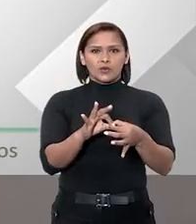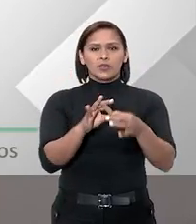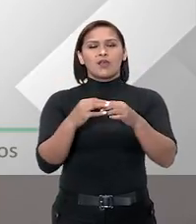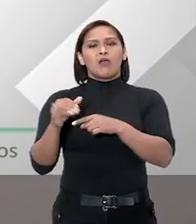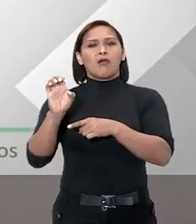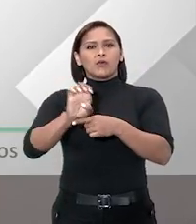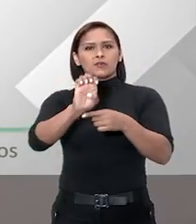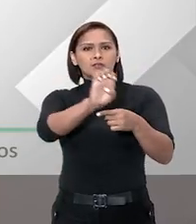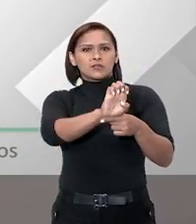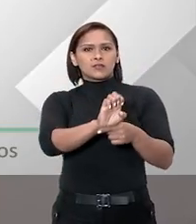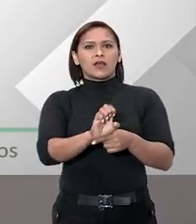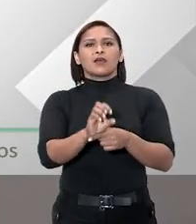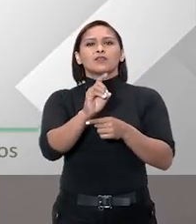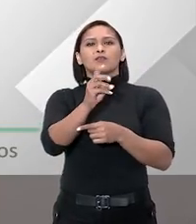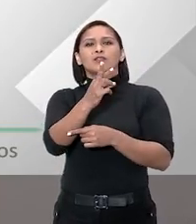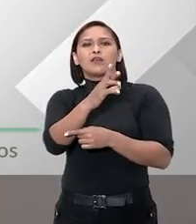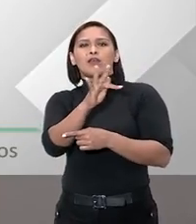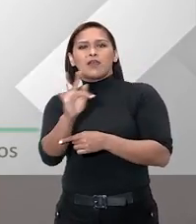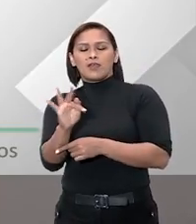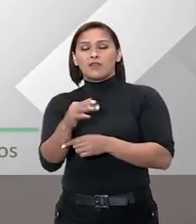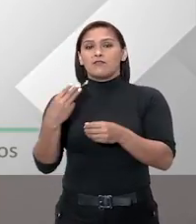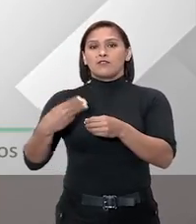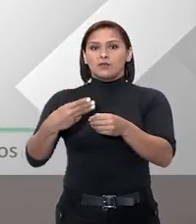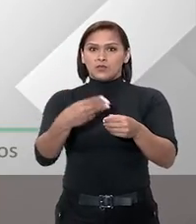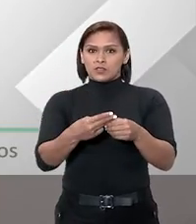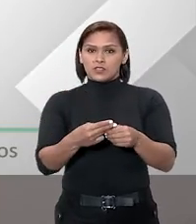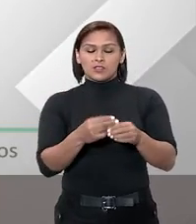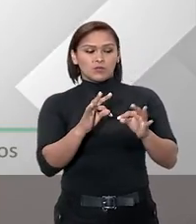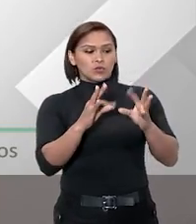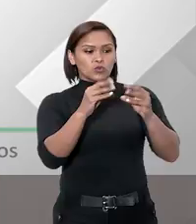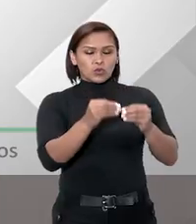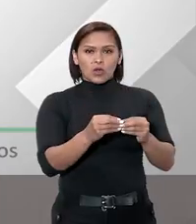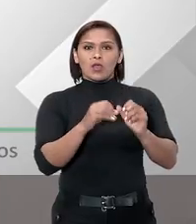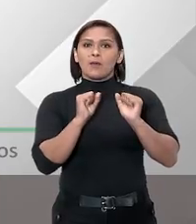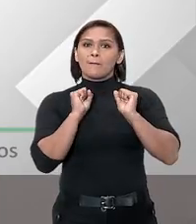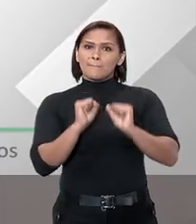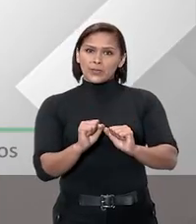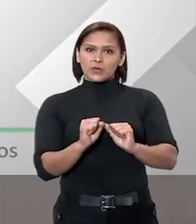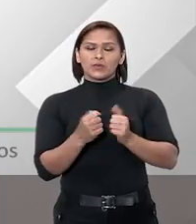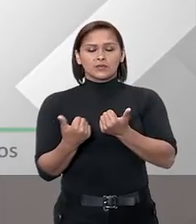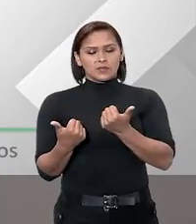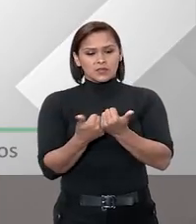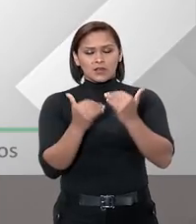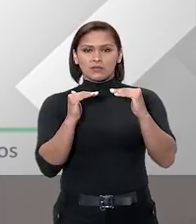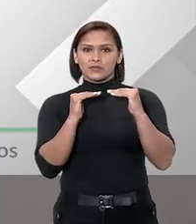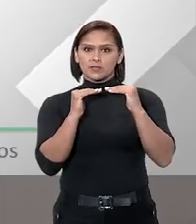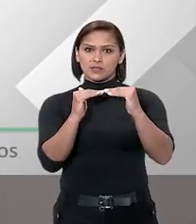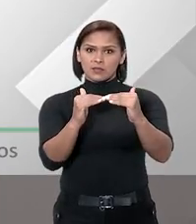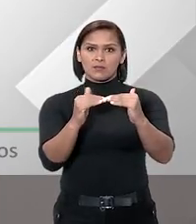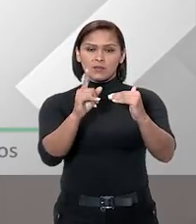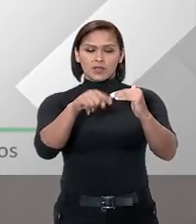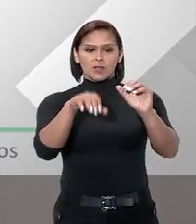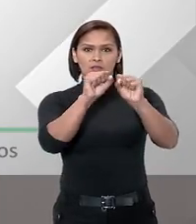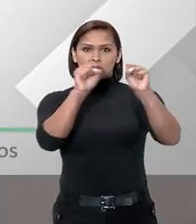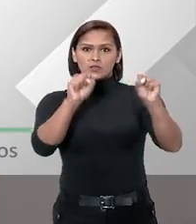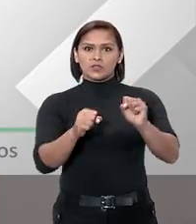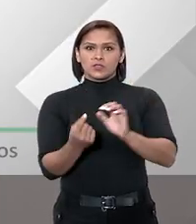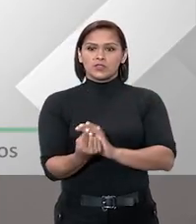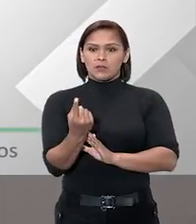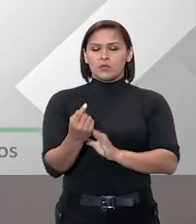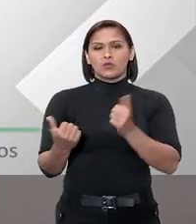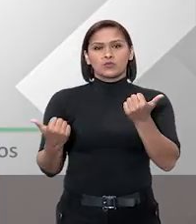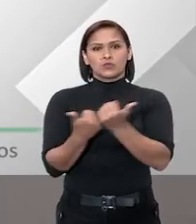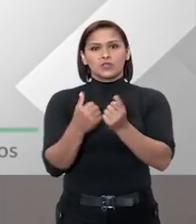quanto o Estado, o Distrito Federal e o município, aqui ela fala, poderão estabelecer, no âmbito do Sistema Único